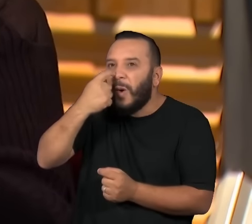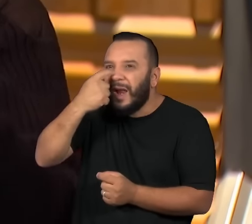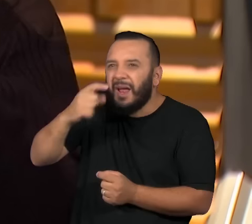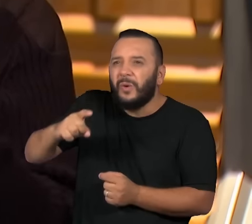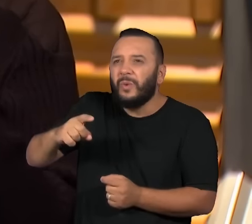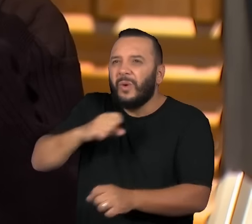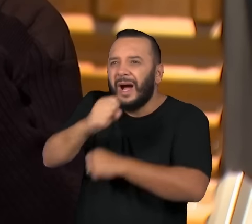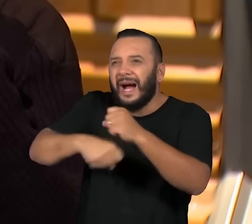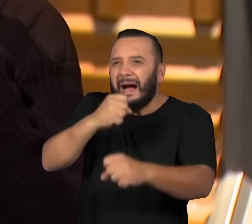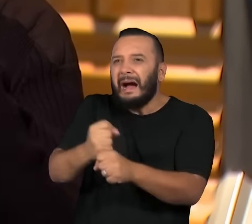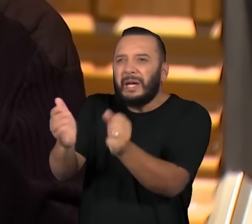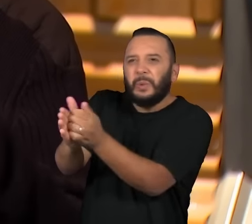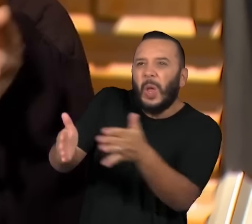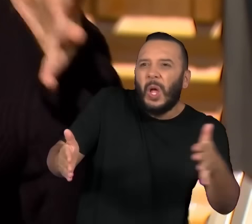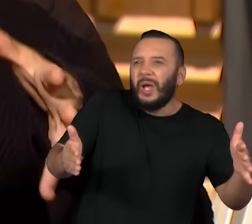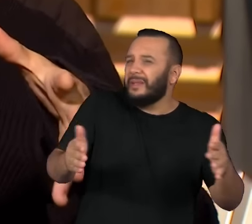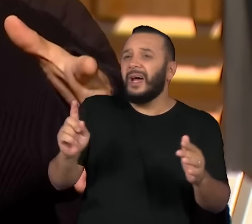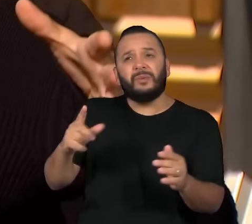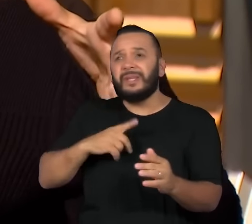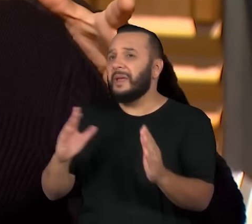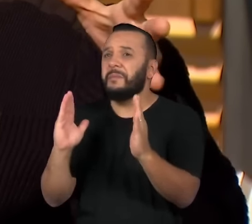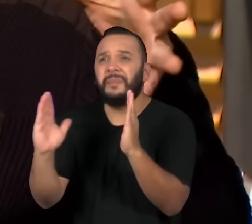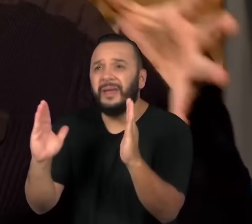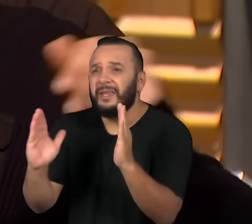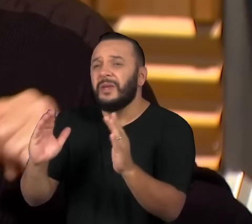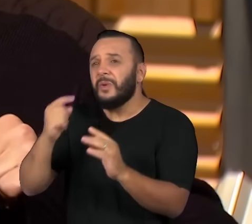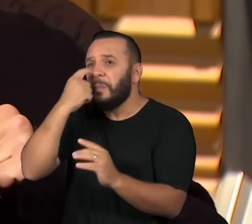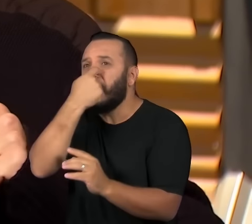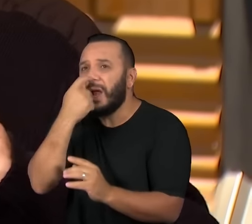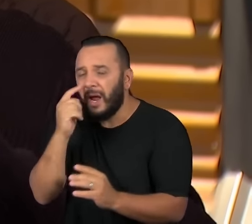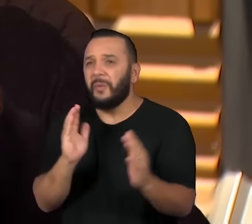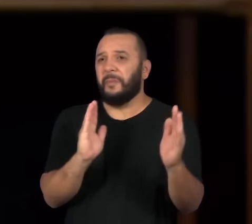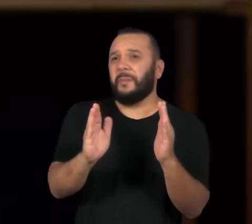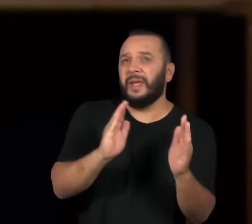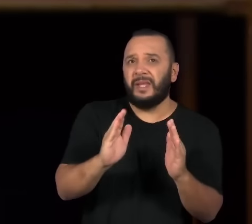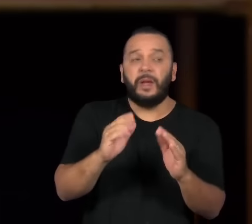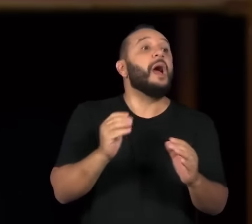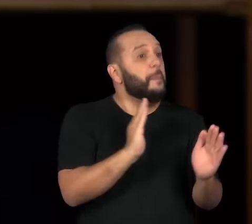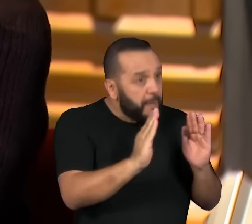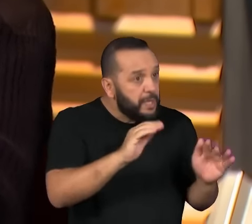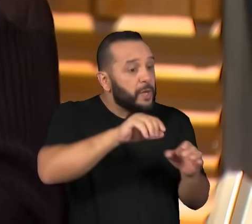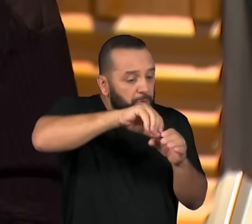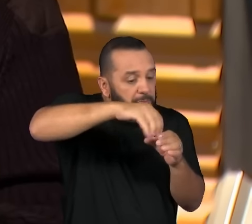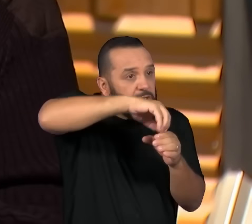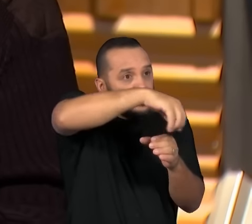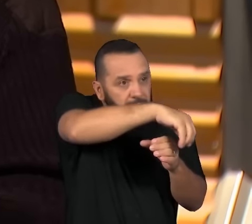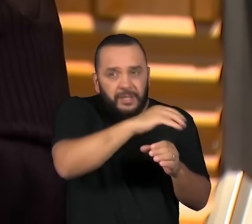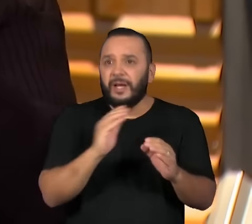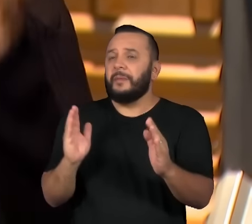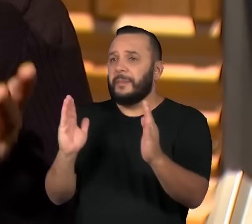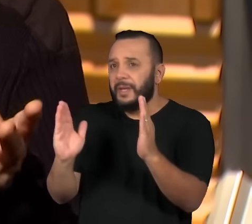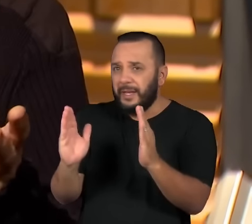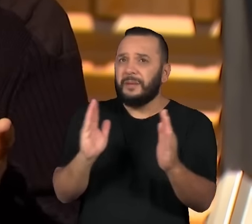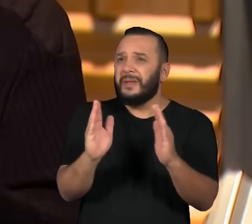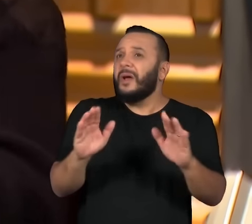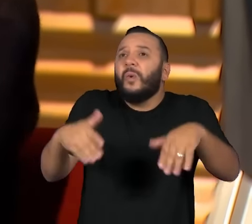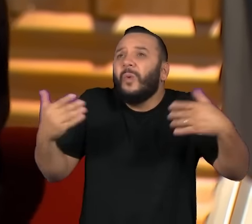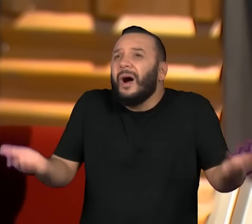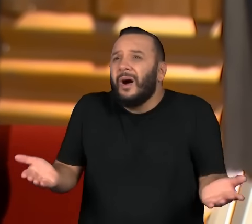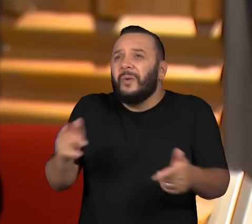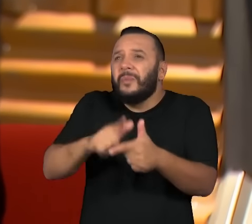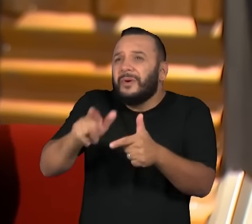Sabe, eu lembro ainda, Sim. pô, é época de alcachofra. Mexerica. É época de mexerica. Meu, qual o problema de